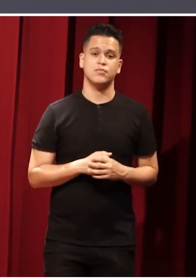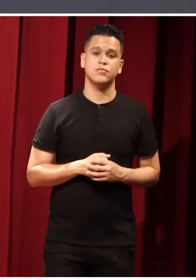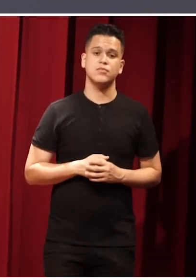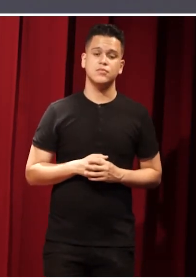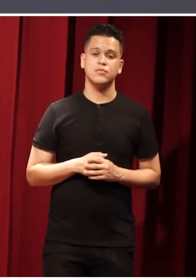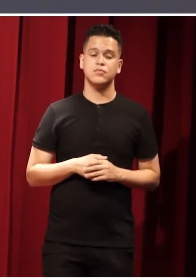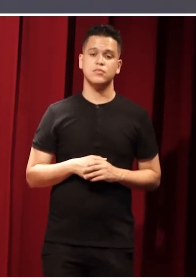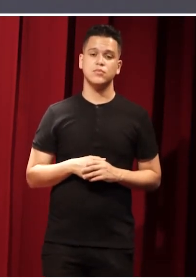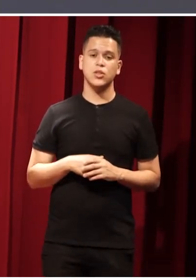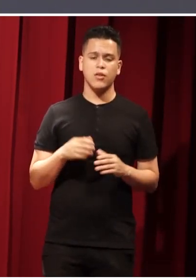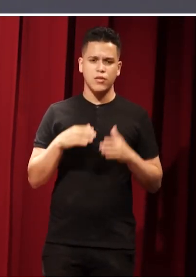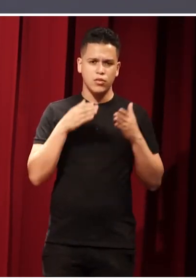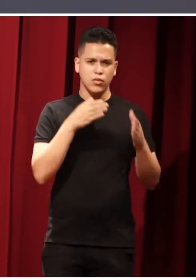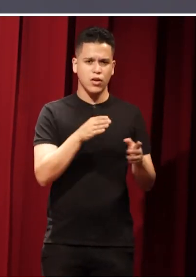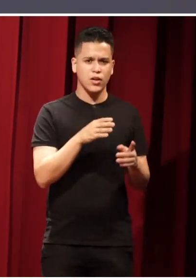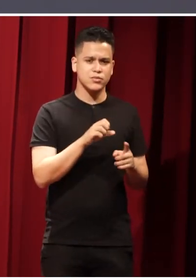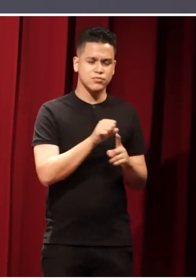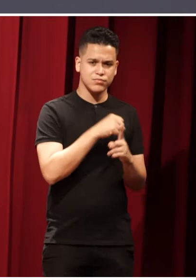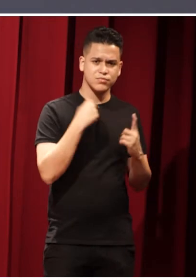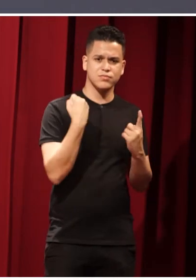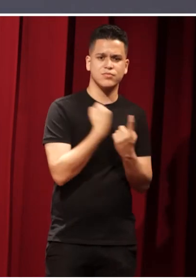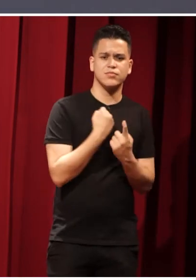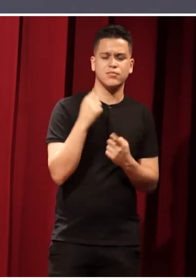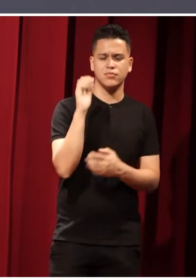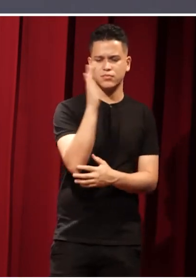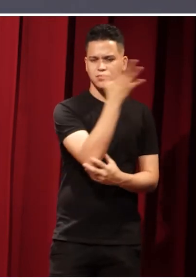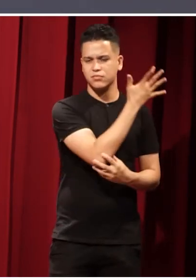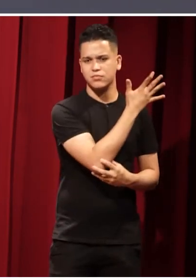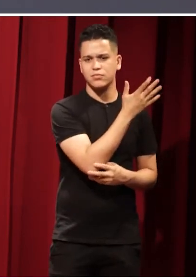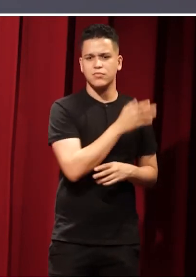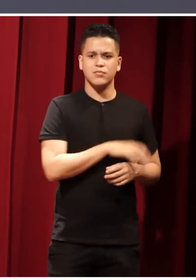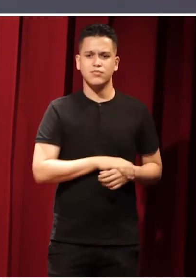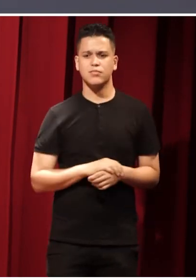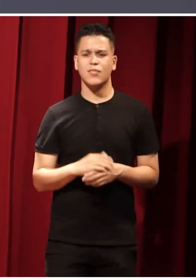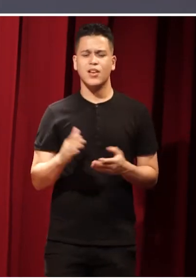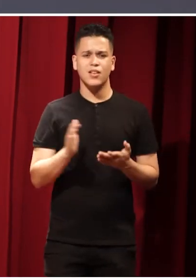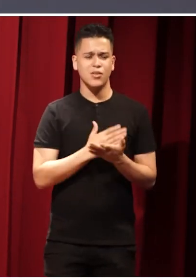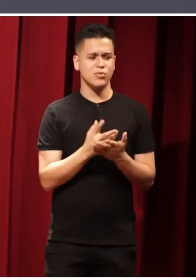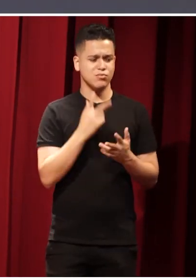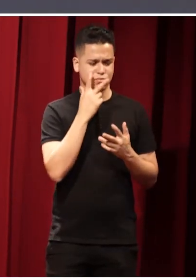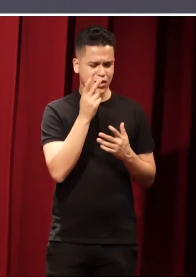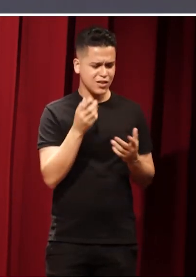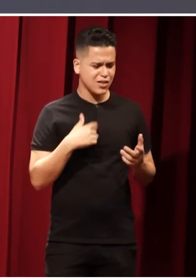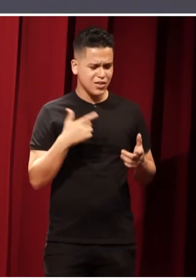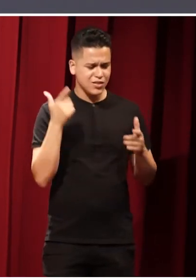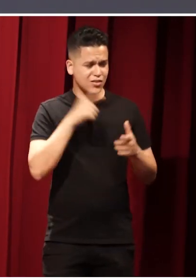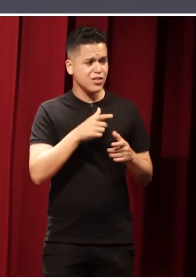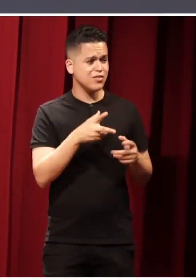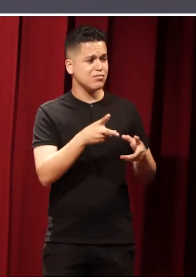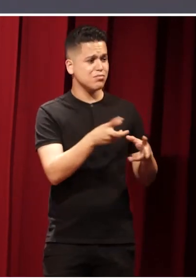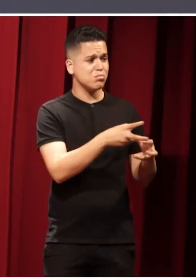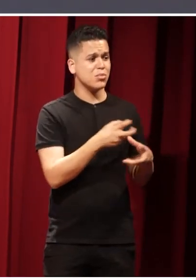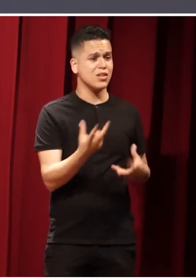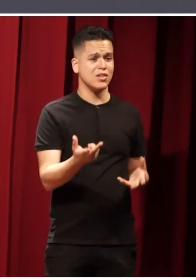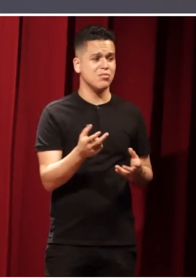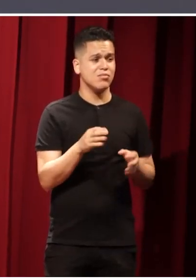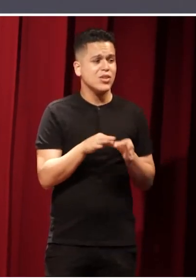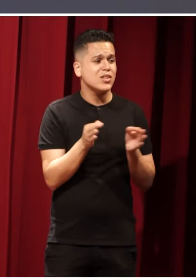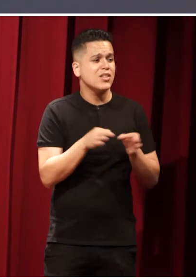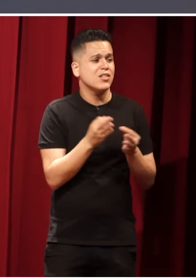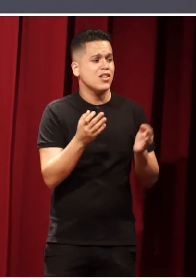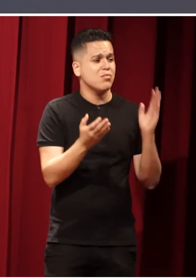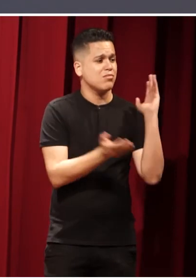Instituto Socioambiental, o INPE, a gente é capaz de reconhecer um desmatamento ali, eu não sei, é muito rápido, né?